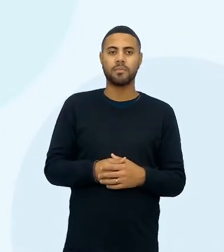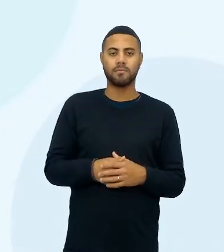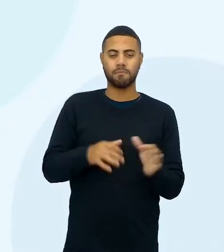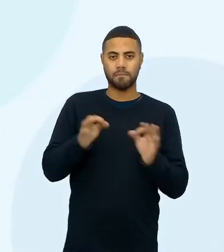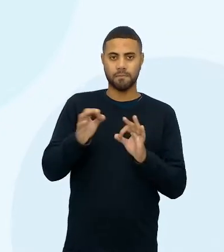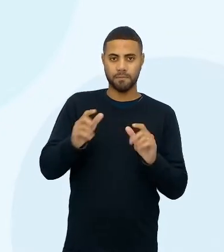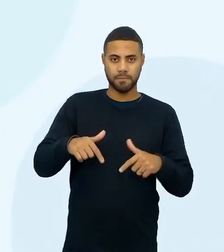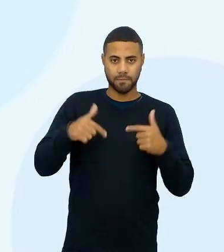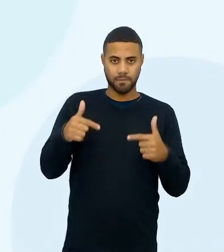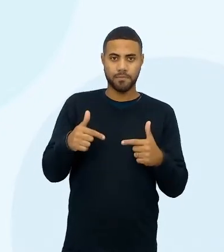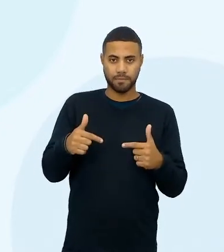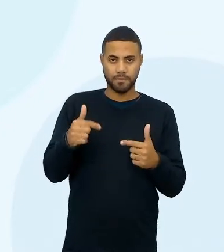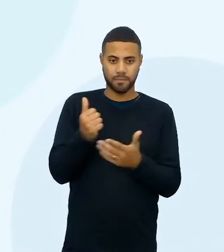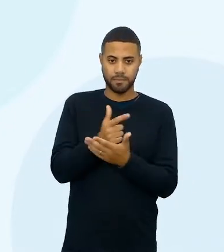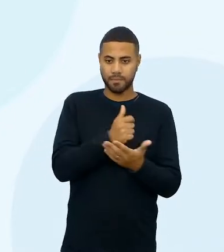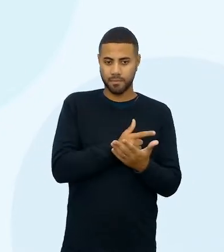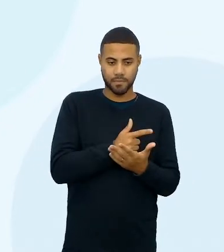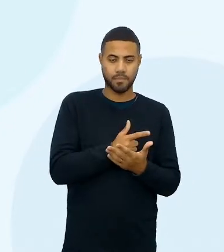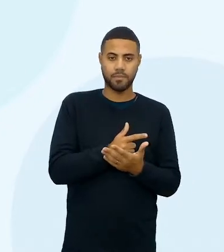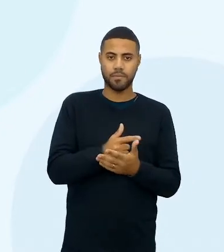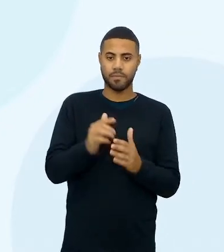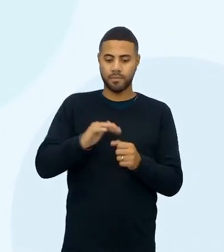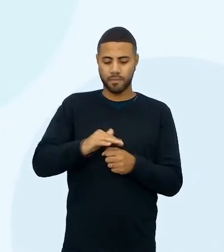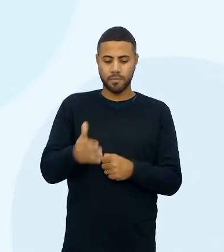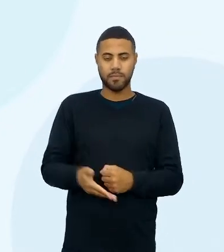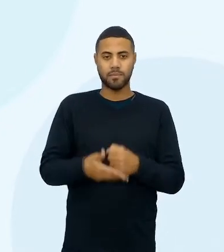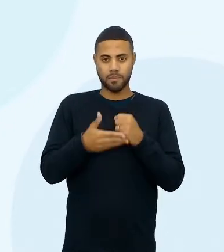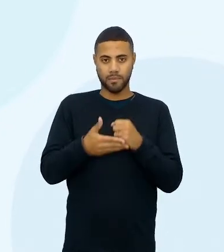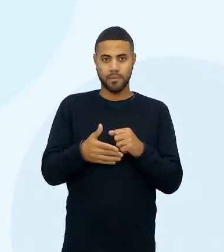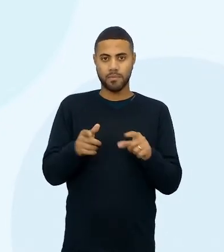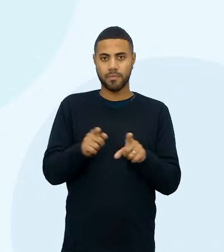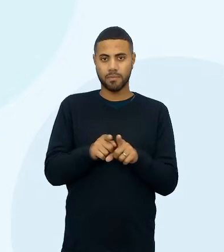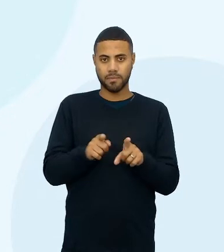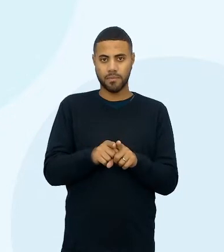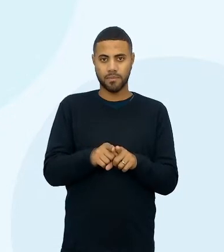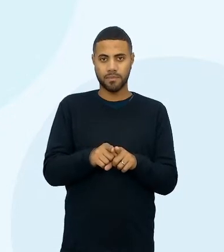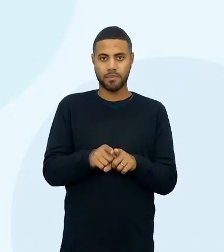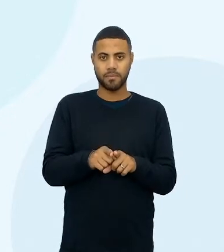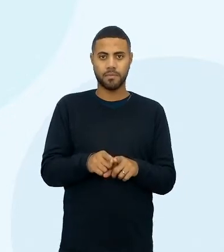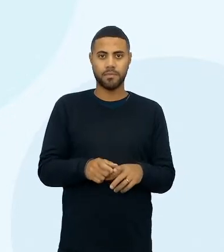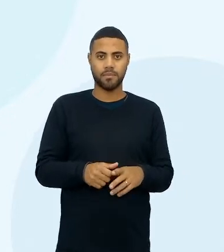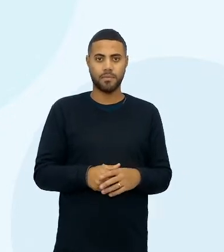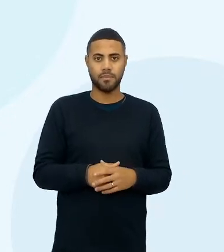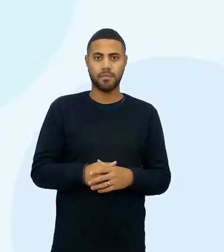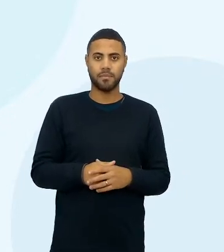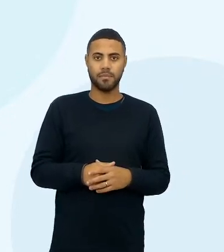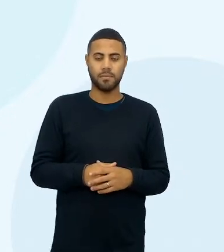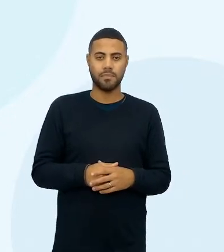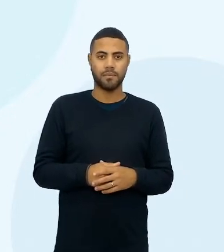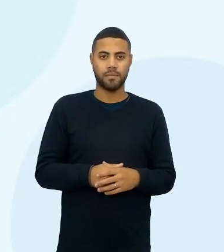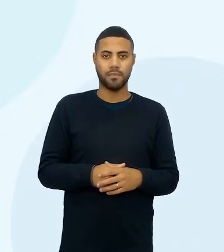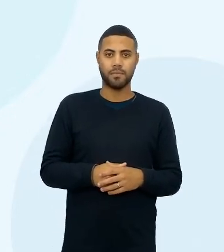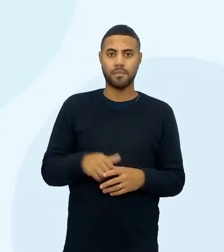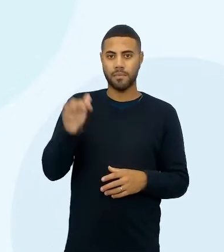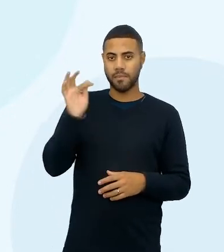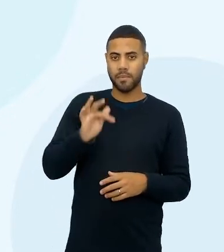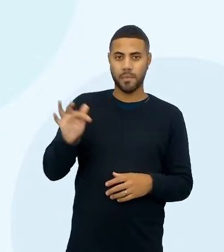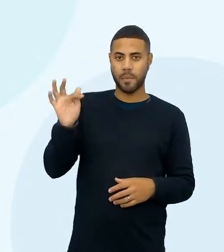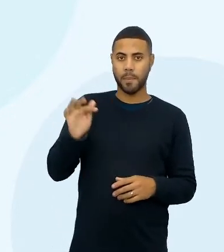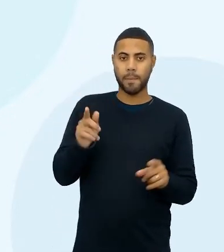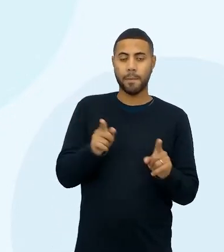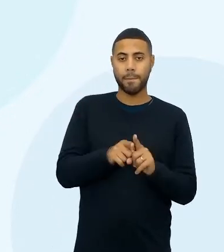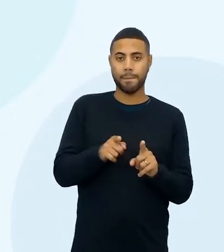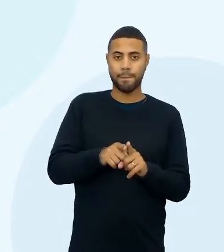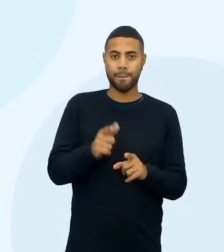produção e consumo sustentáveis, em articulação com entes federados, ou